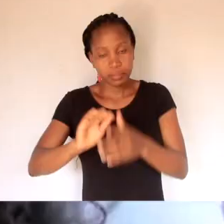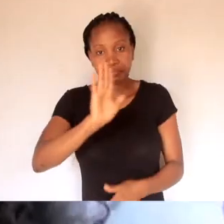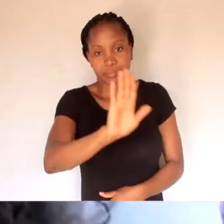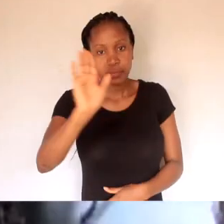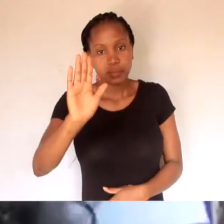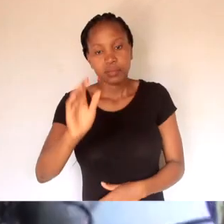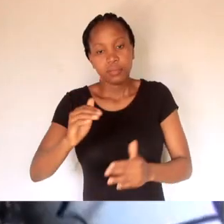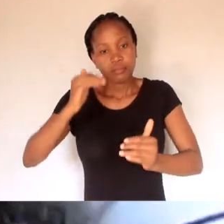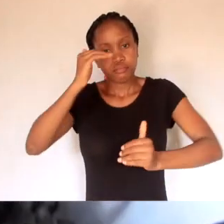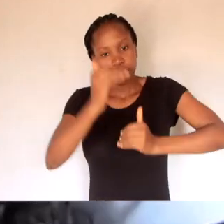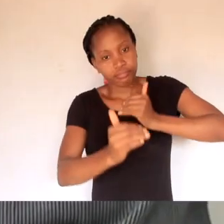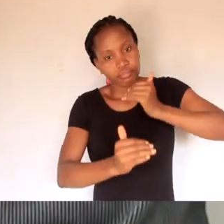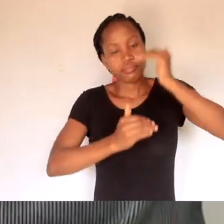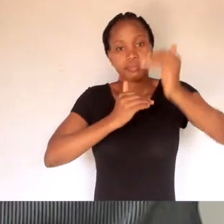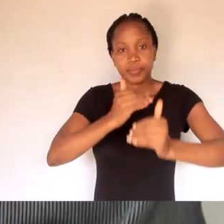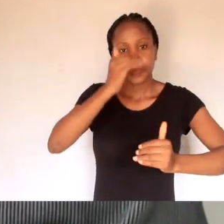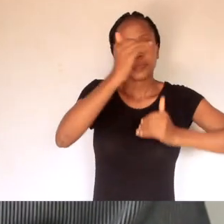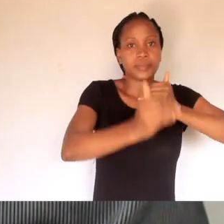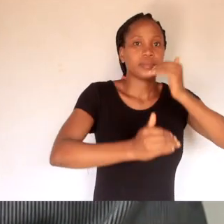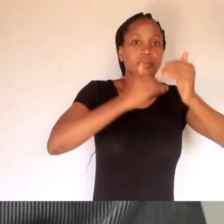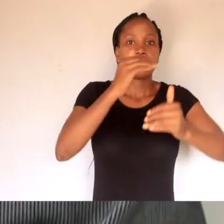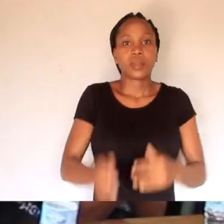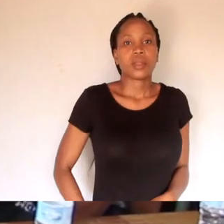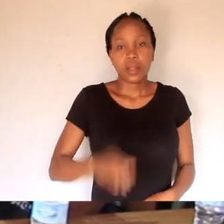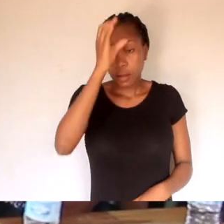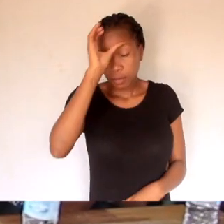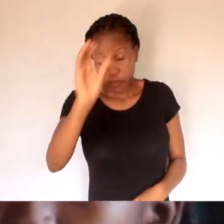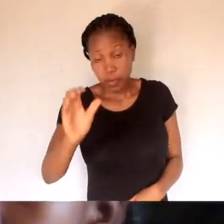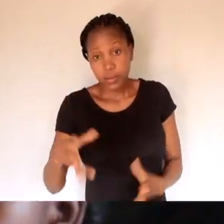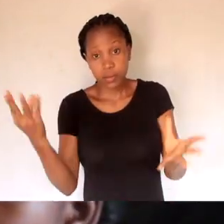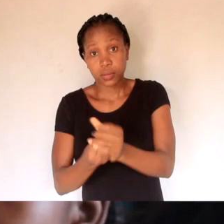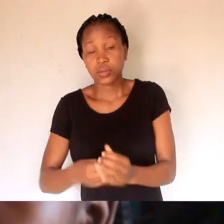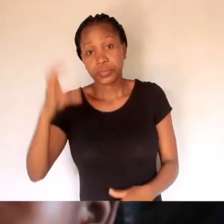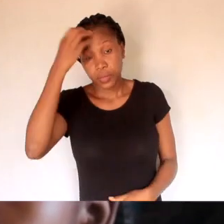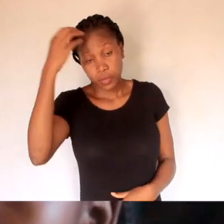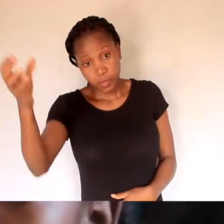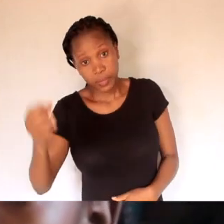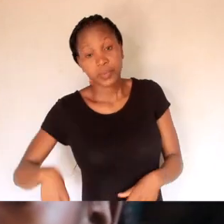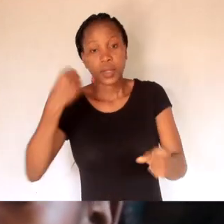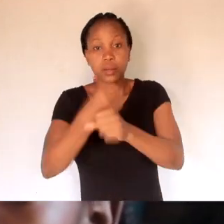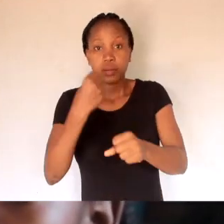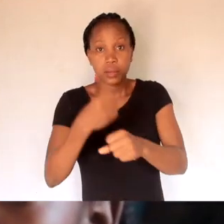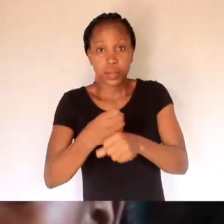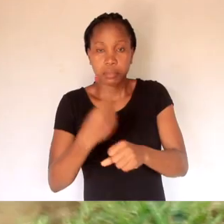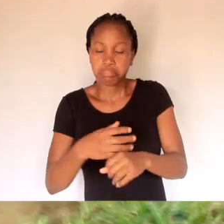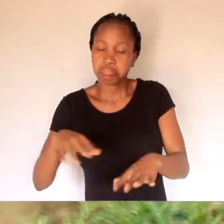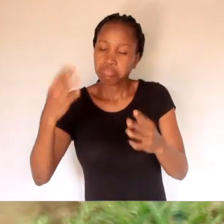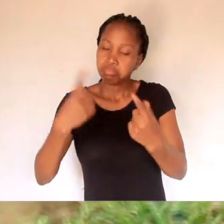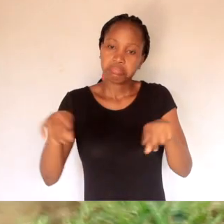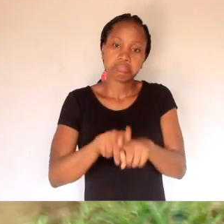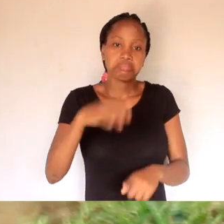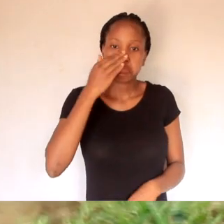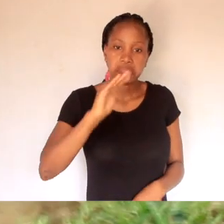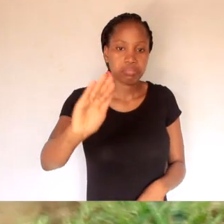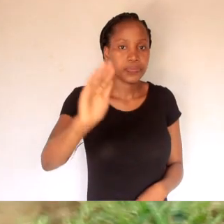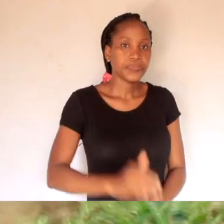cresceu, cresceram as redes, a confiança com o governo, as atividades e as realizações cresceram. Porque